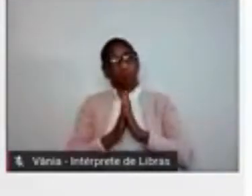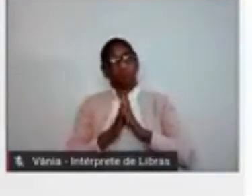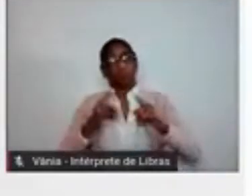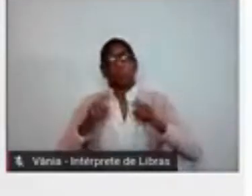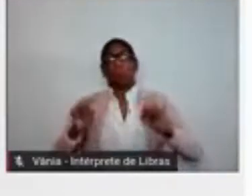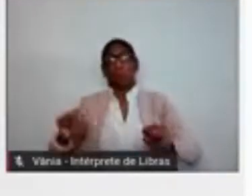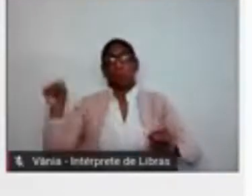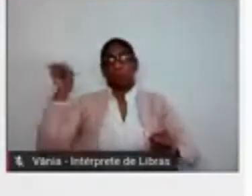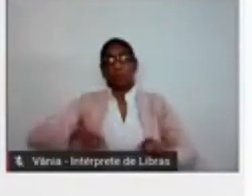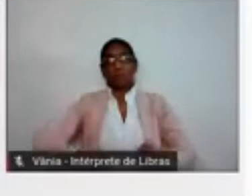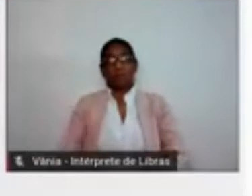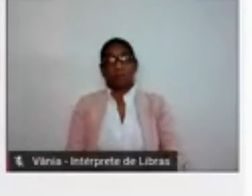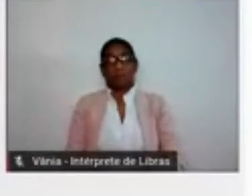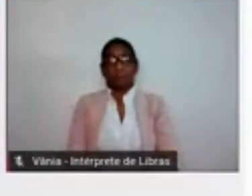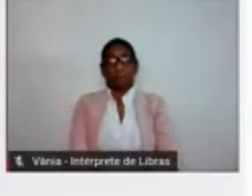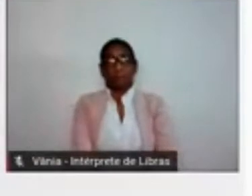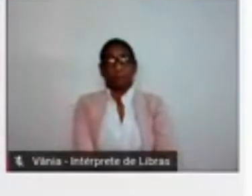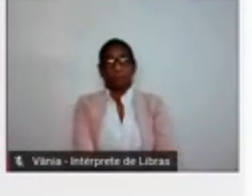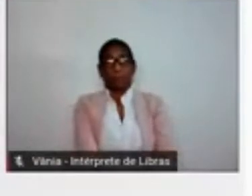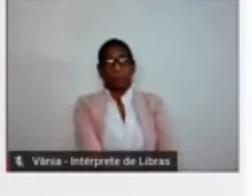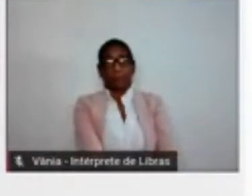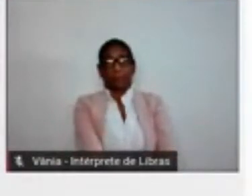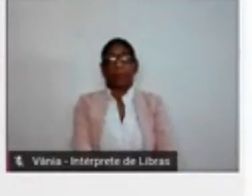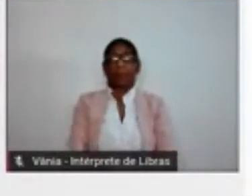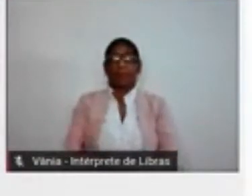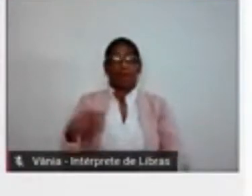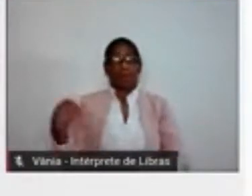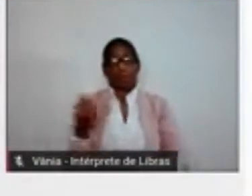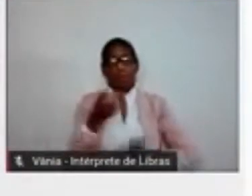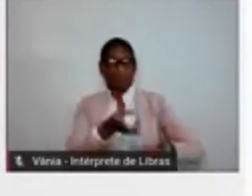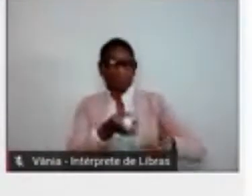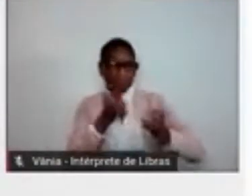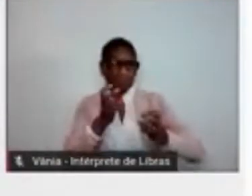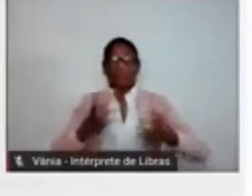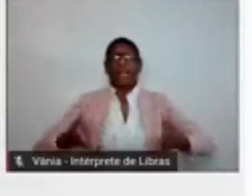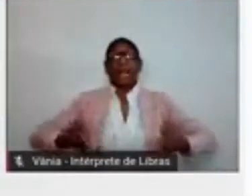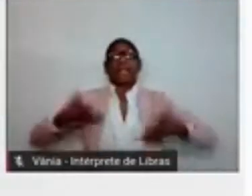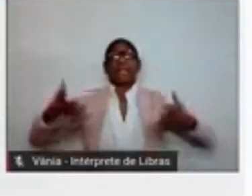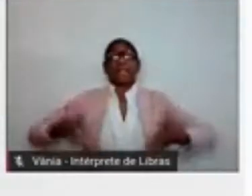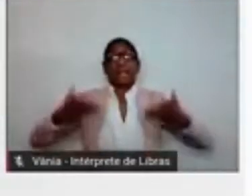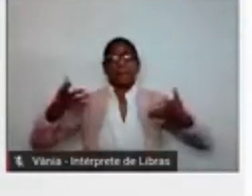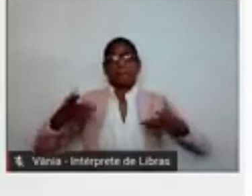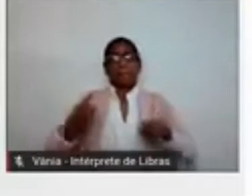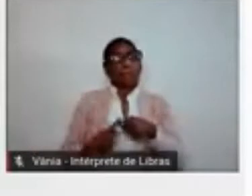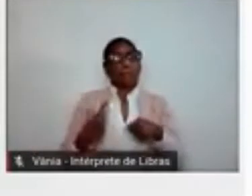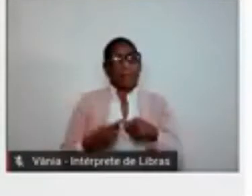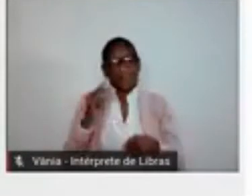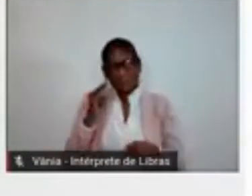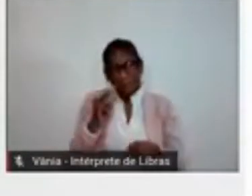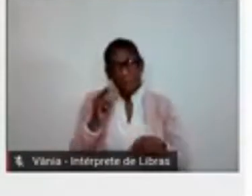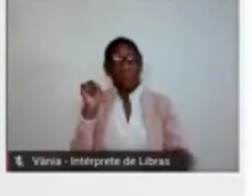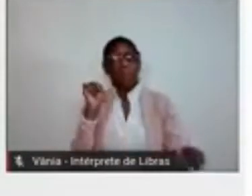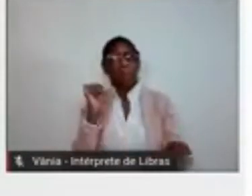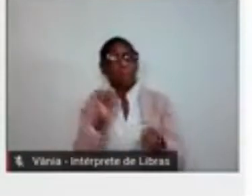falta de atendimento. Exato. A gente, quando observa, assim, a gente fica muito animado, assim, quando a gente observa, por exemplo, que há uma